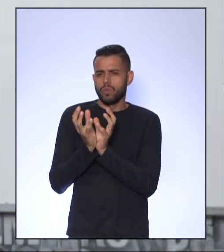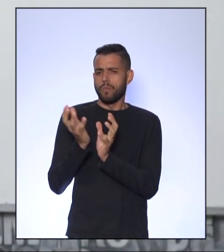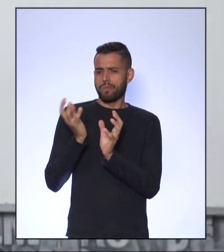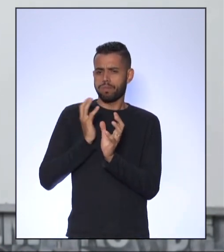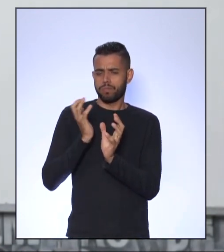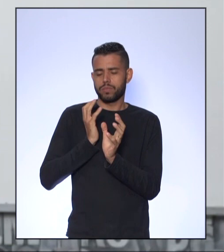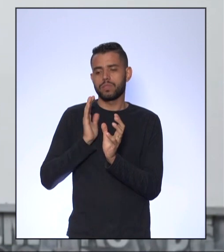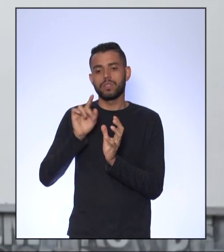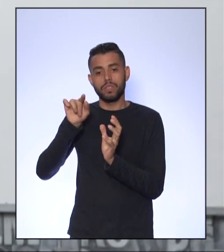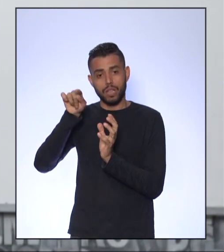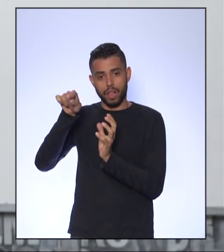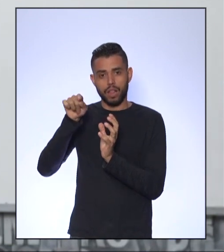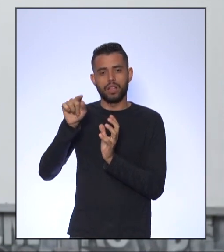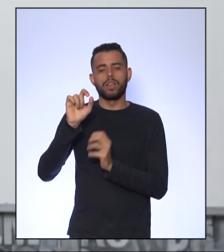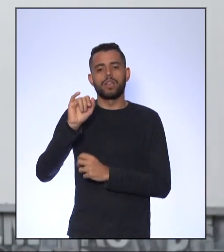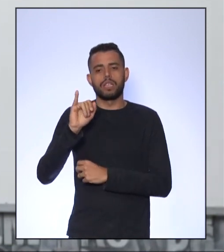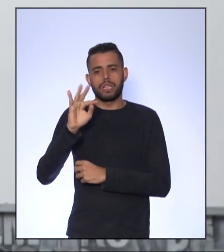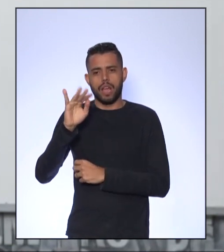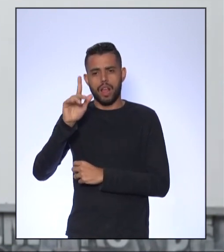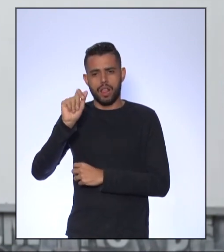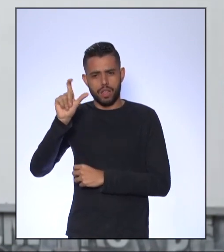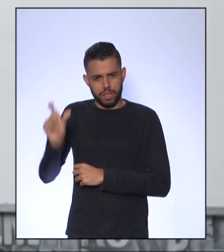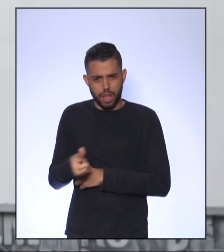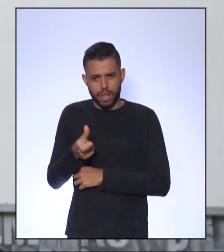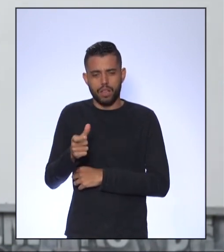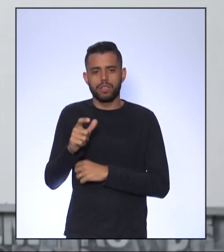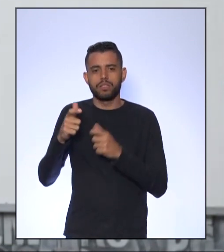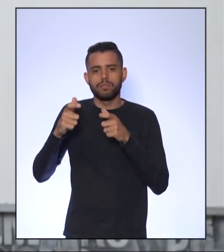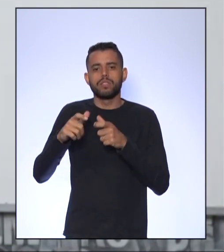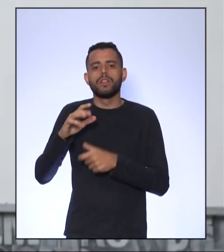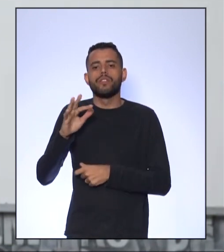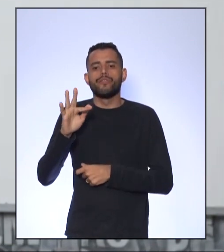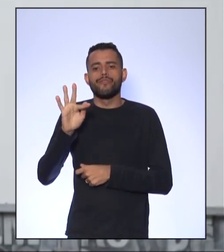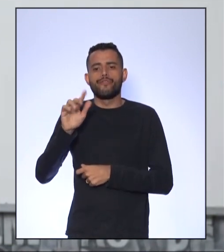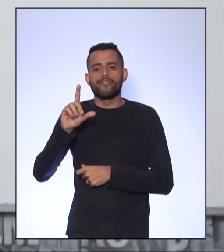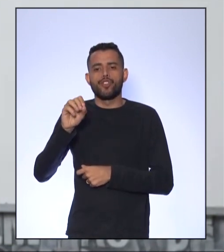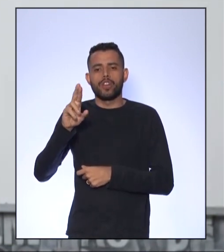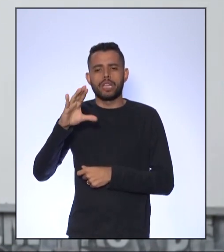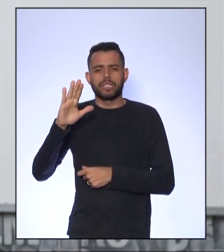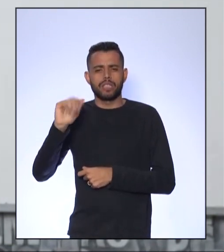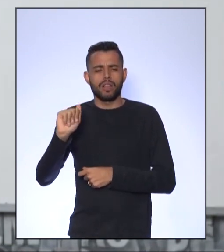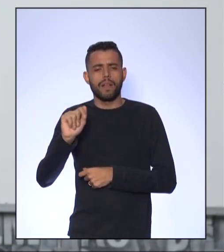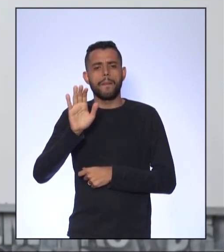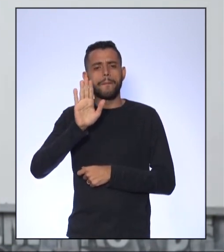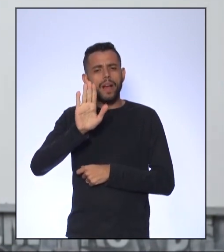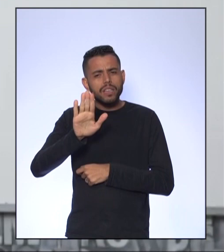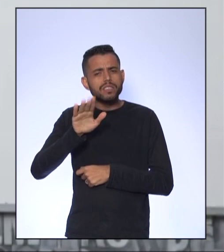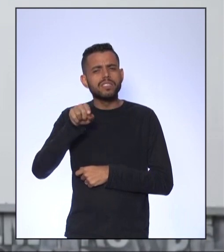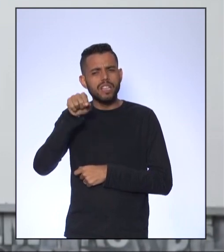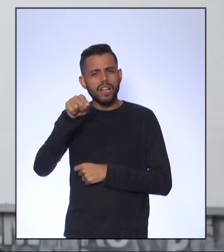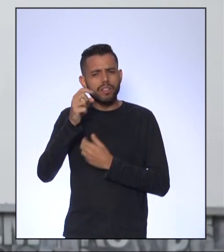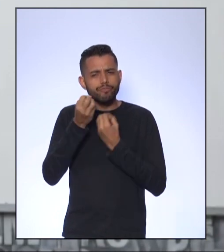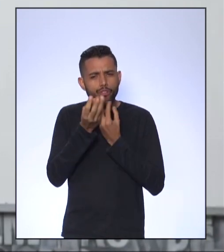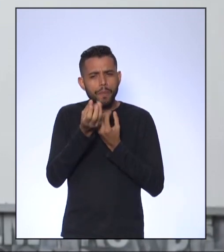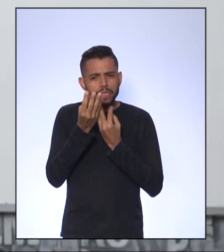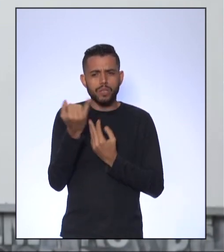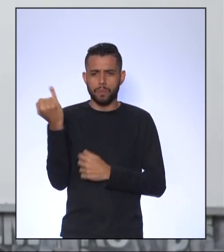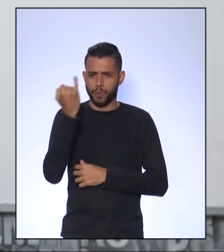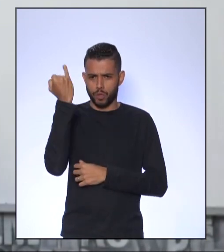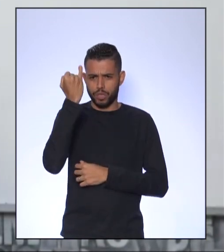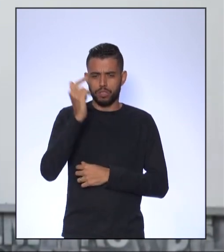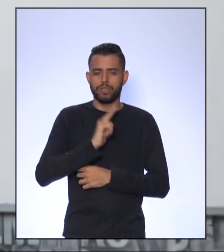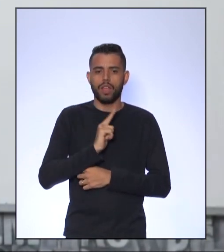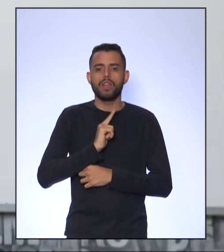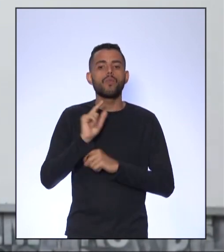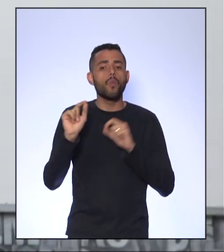em Florença, porque ela é uma rota comercial, tá? Mas tem mais alguma informação importante? Temos. Qual